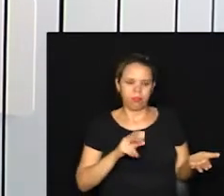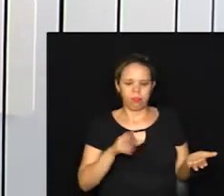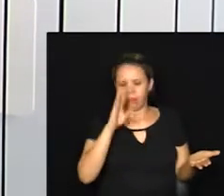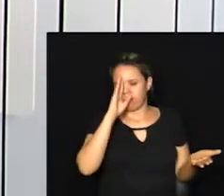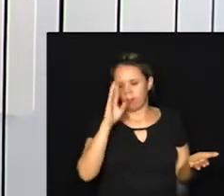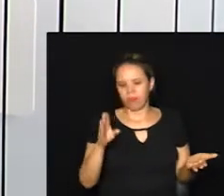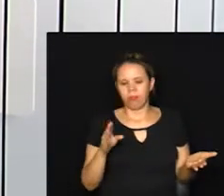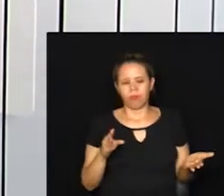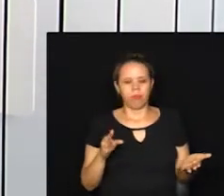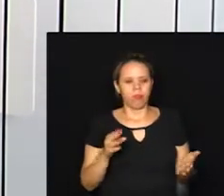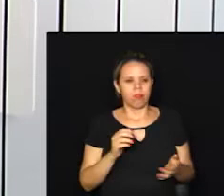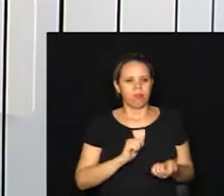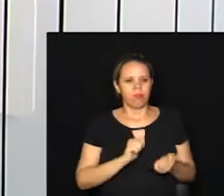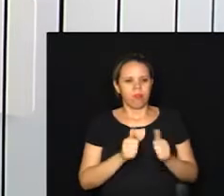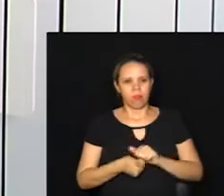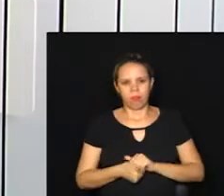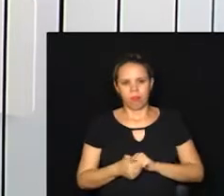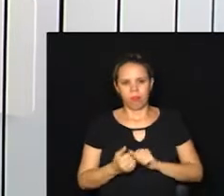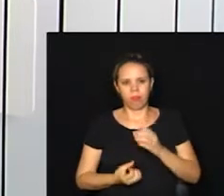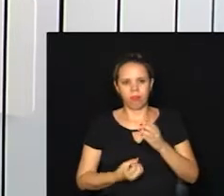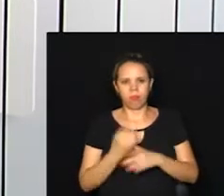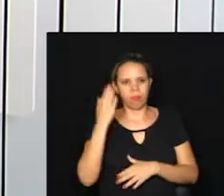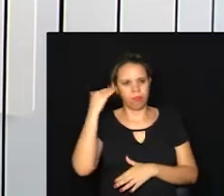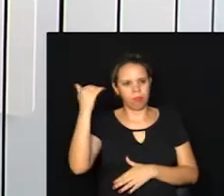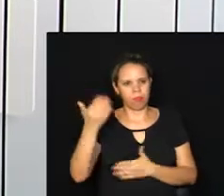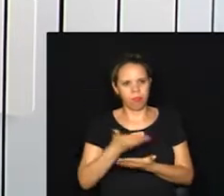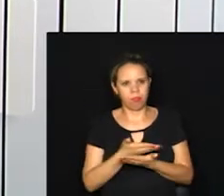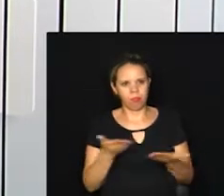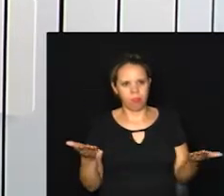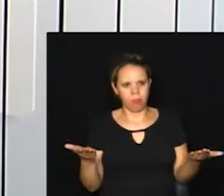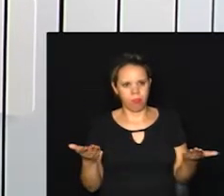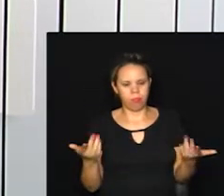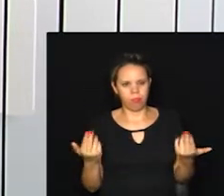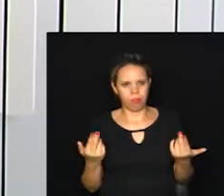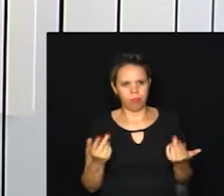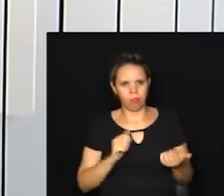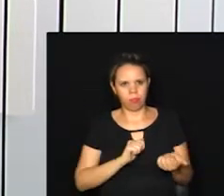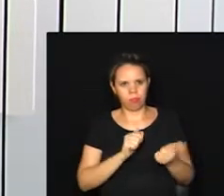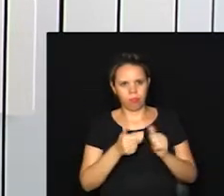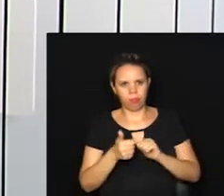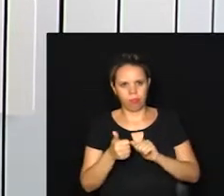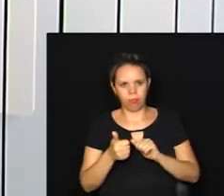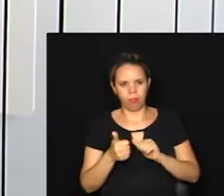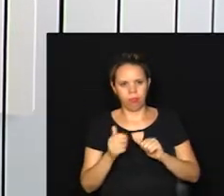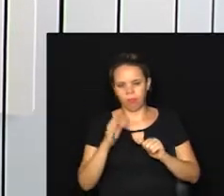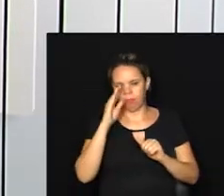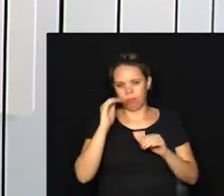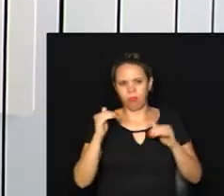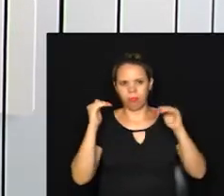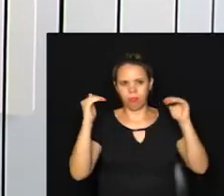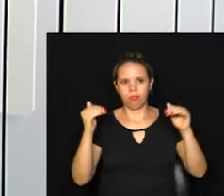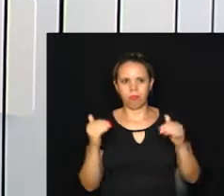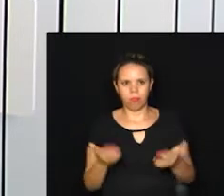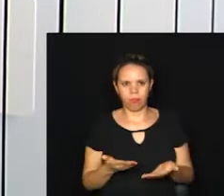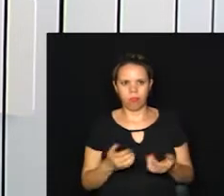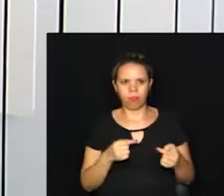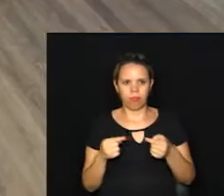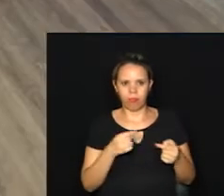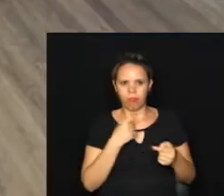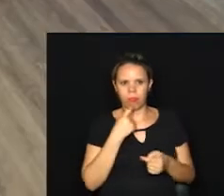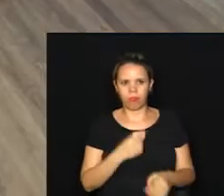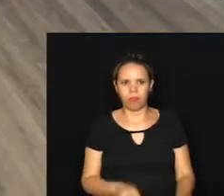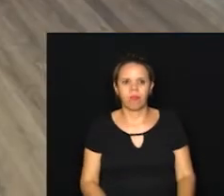principal jogador e de repente ficou conhecido aí como um atleta de destaque neste duelo